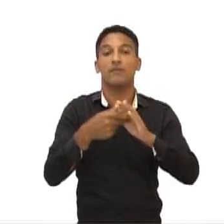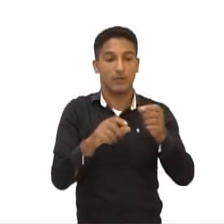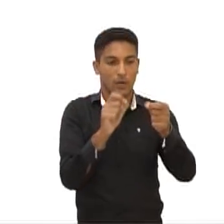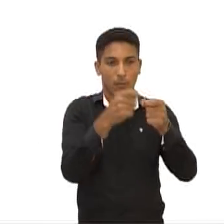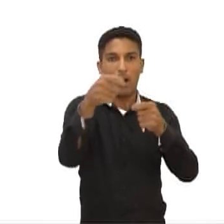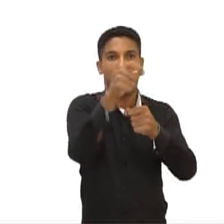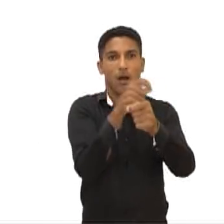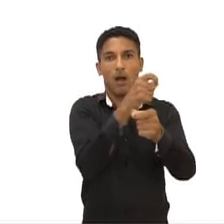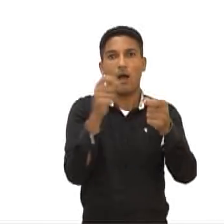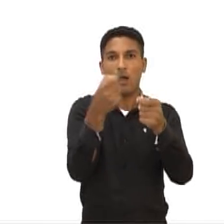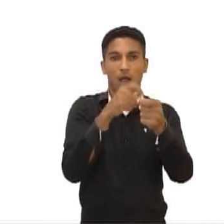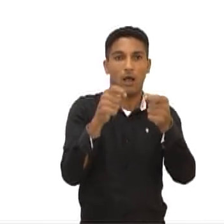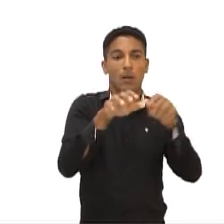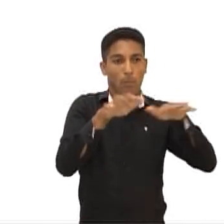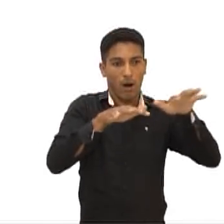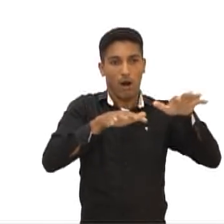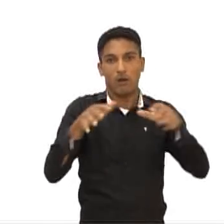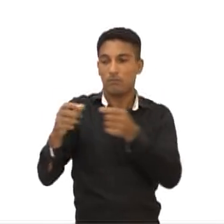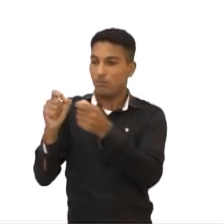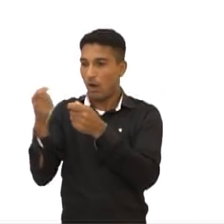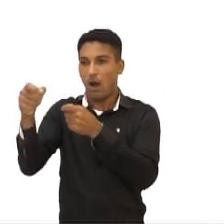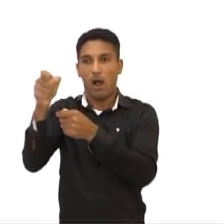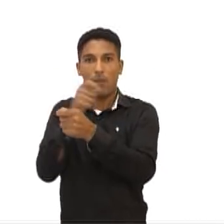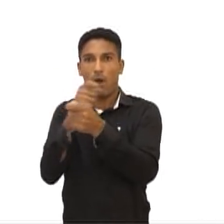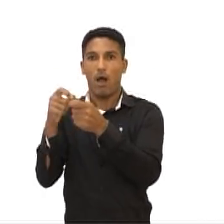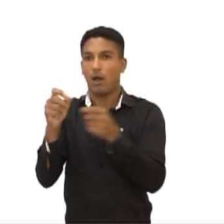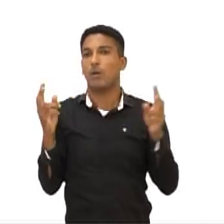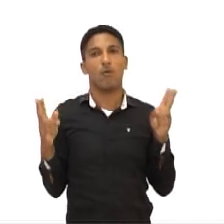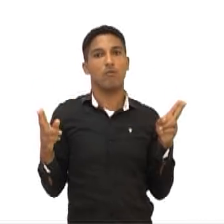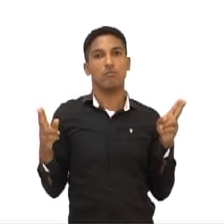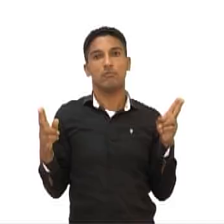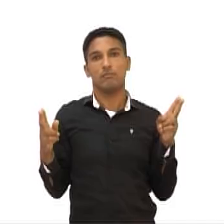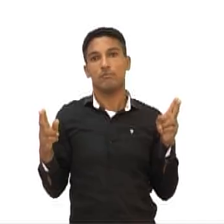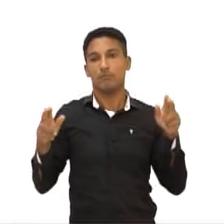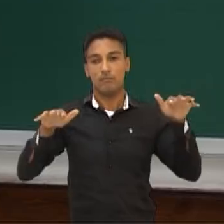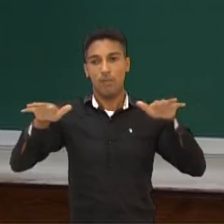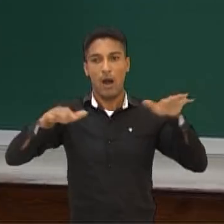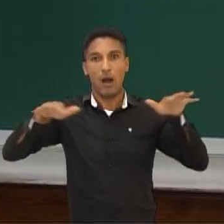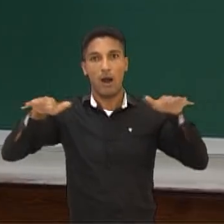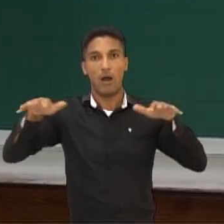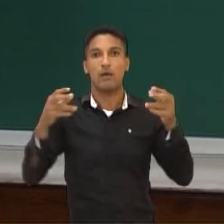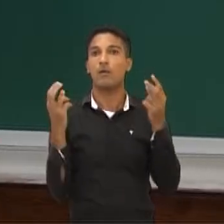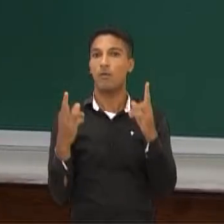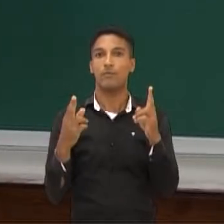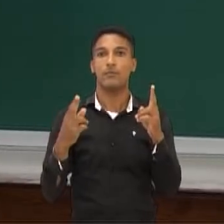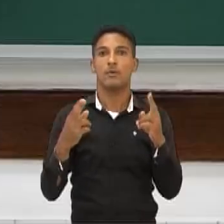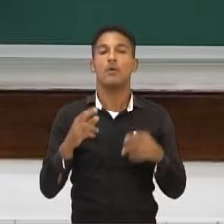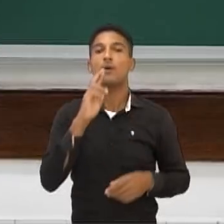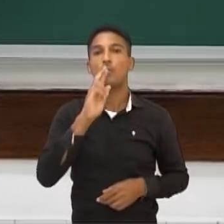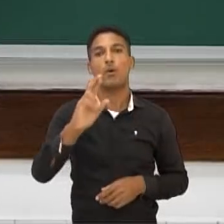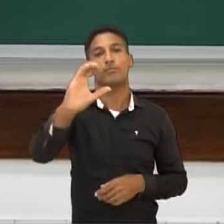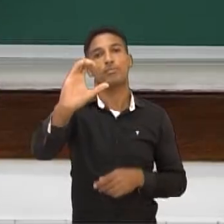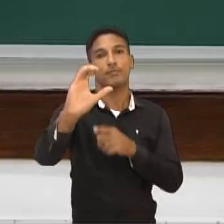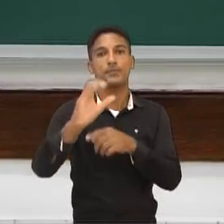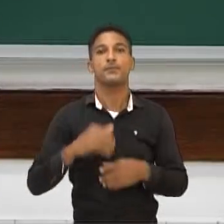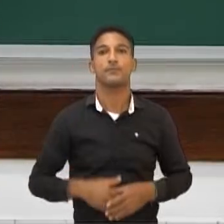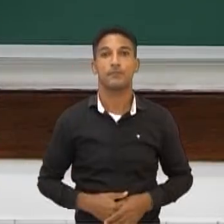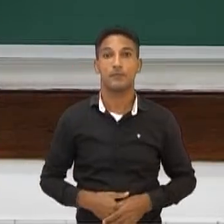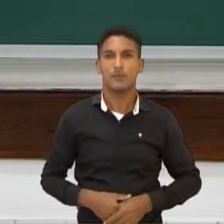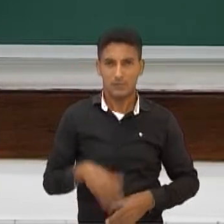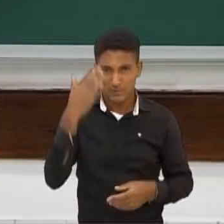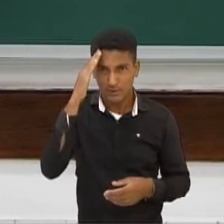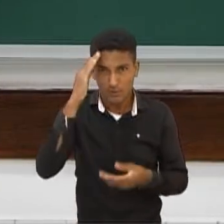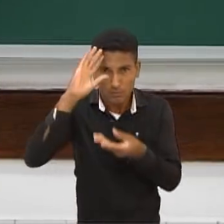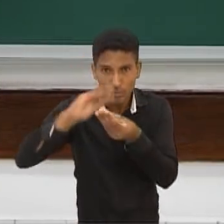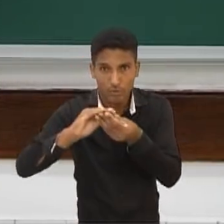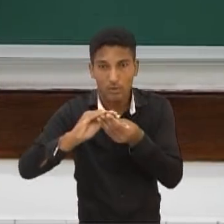a mesma agitação molecular. Resposta correta, a letra C. Se você pegou essa ideia, agora